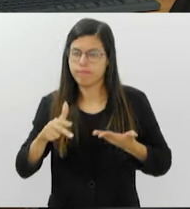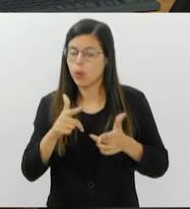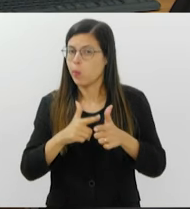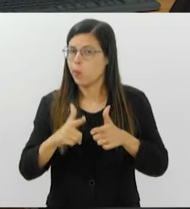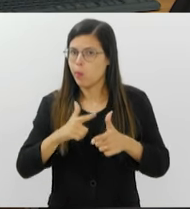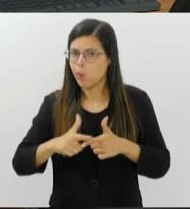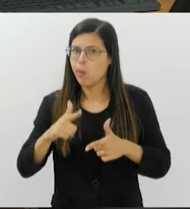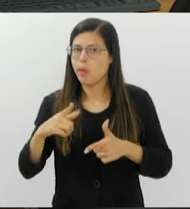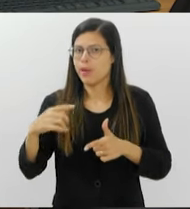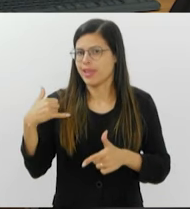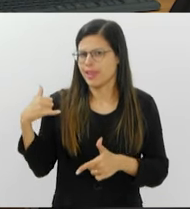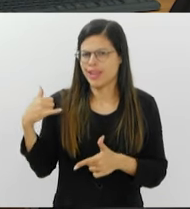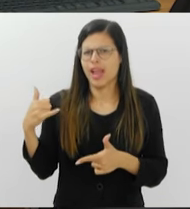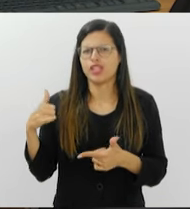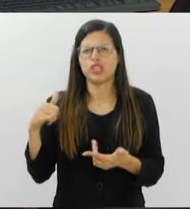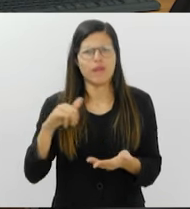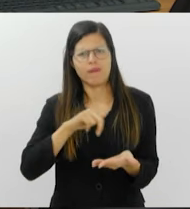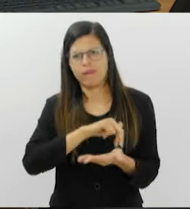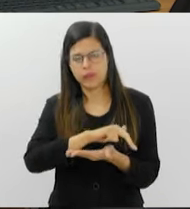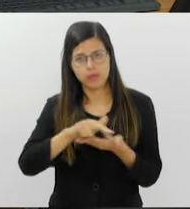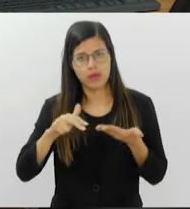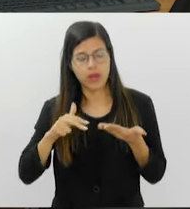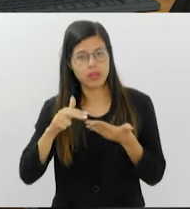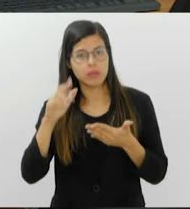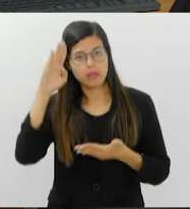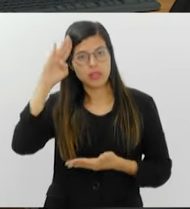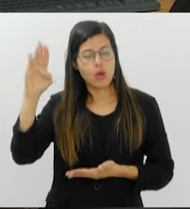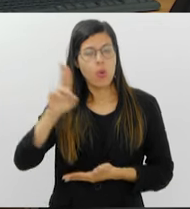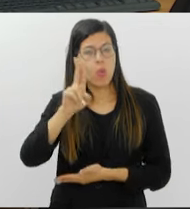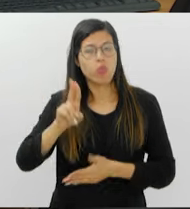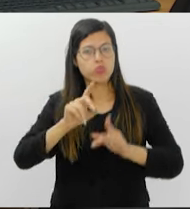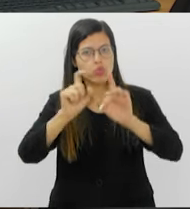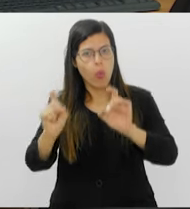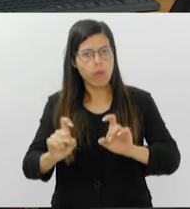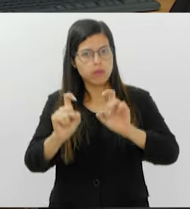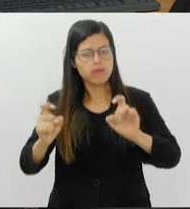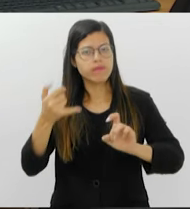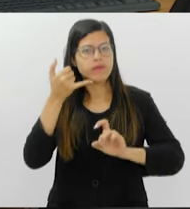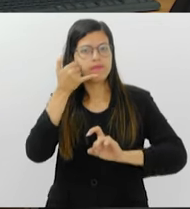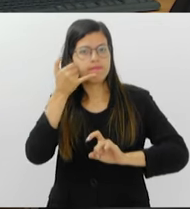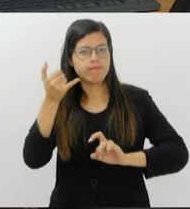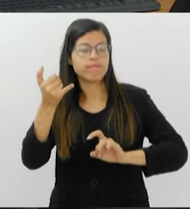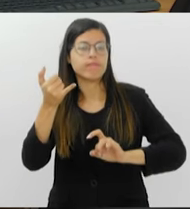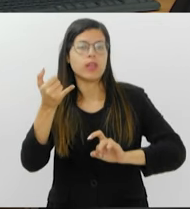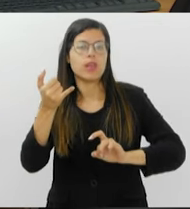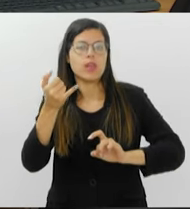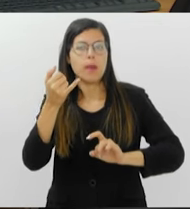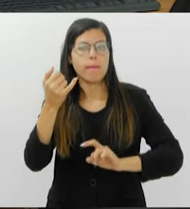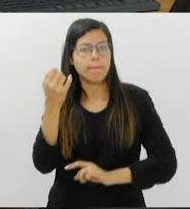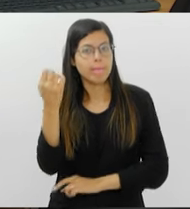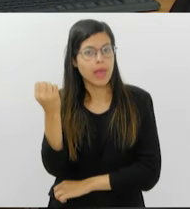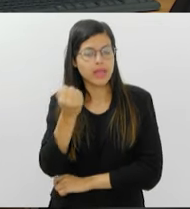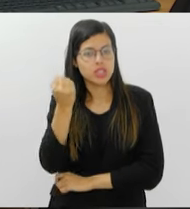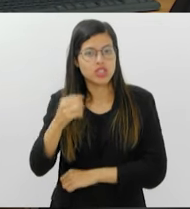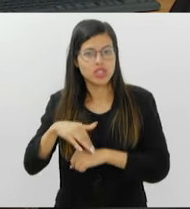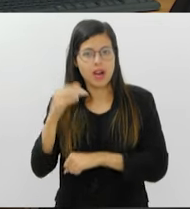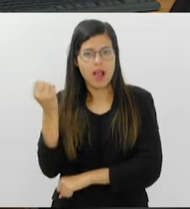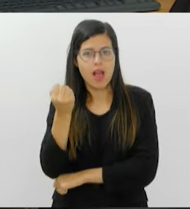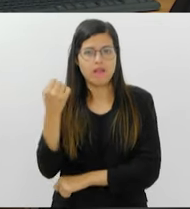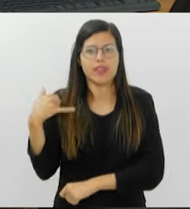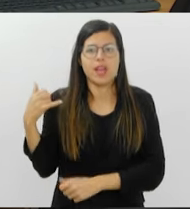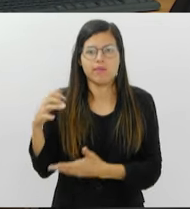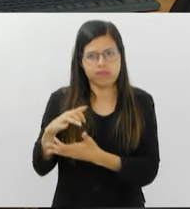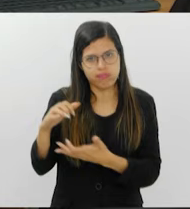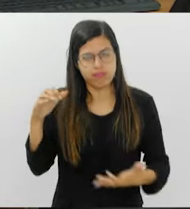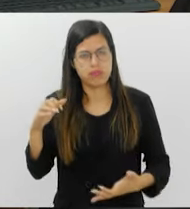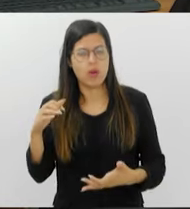várias faixas etárias, principalmente com o uso do computador e do celular, e se agrava ainda mais com o avançar da idade. O repórter Paulo